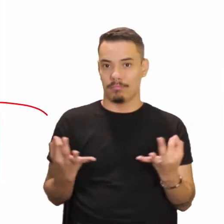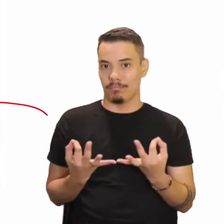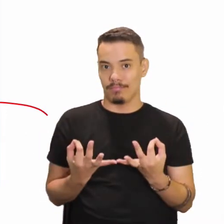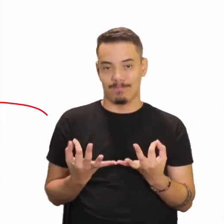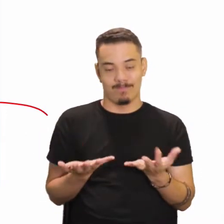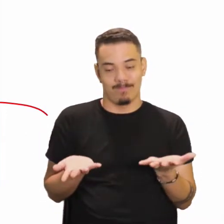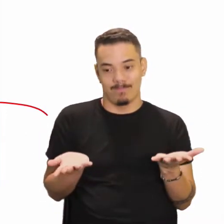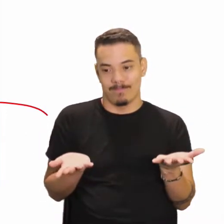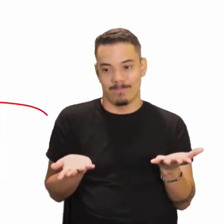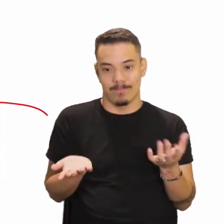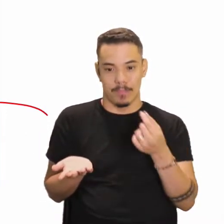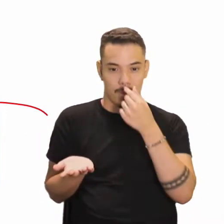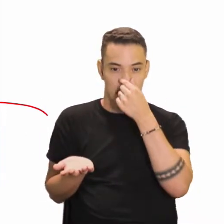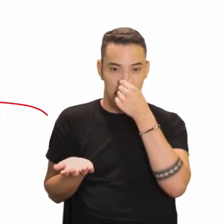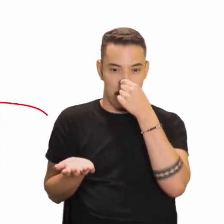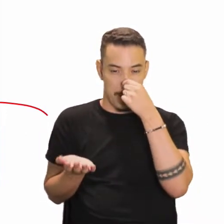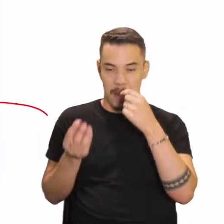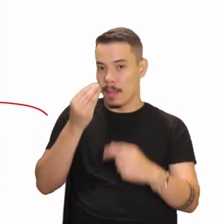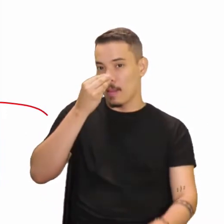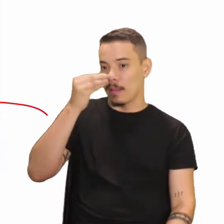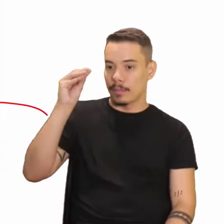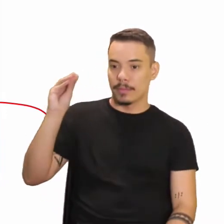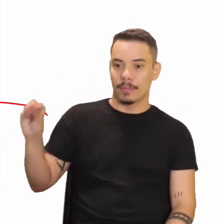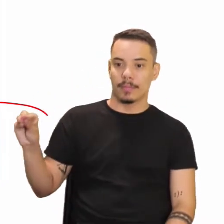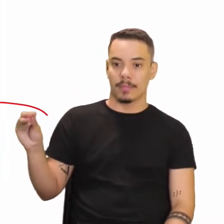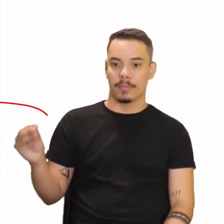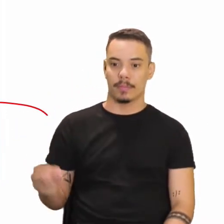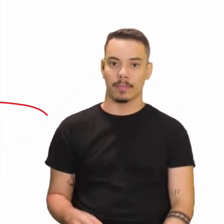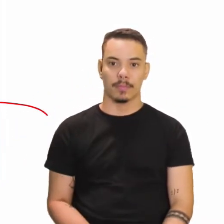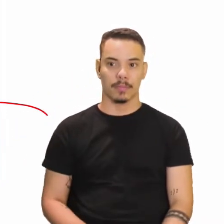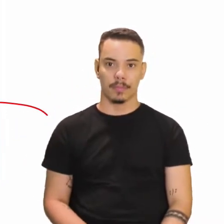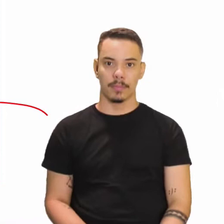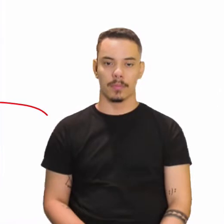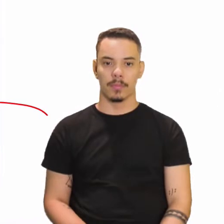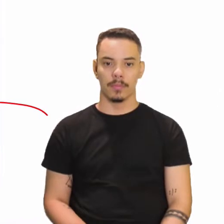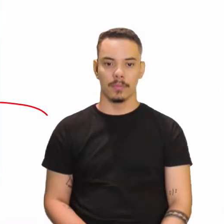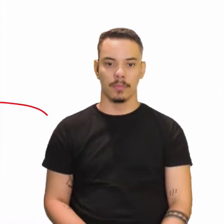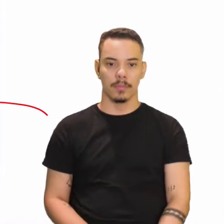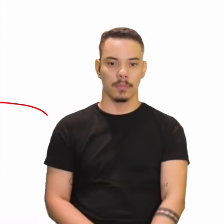que tá sendo desprezada certo